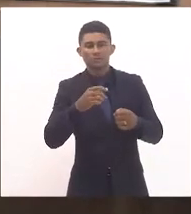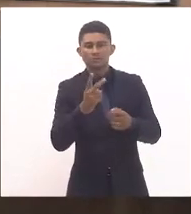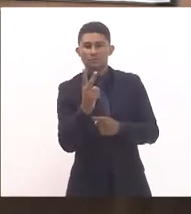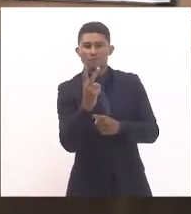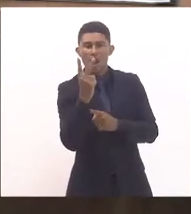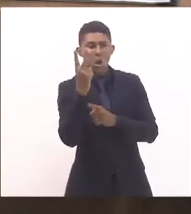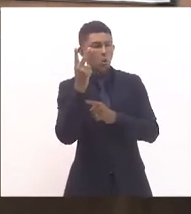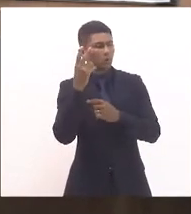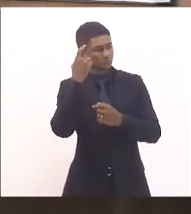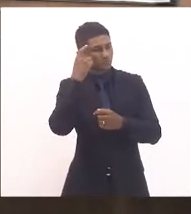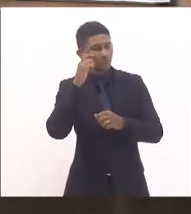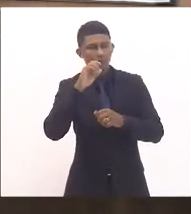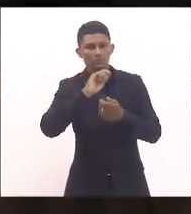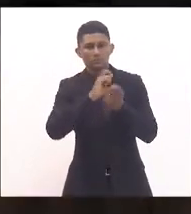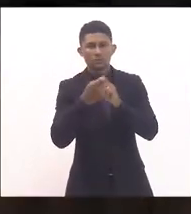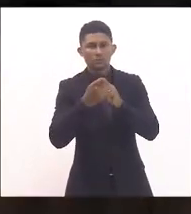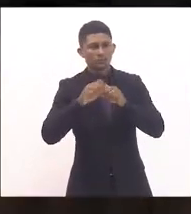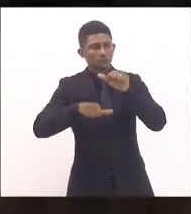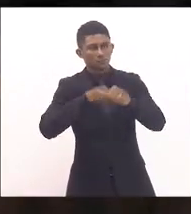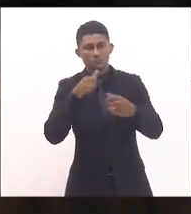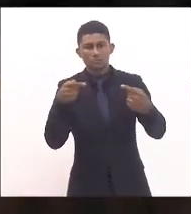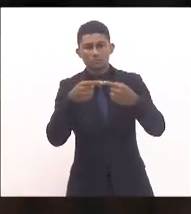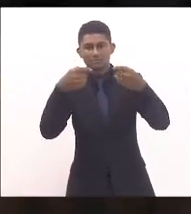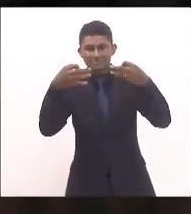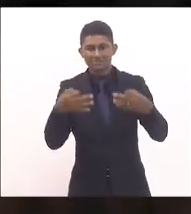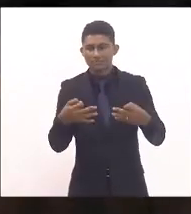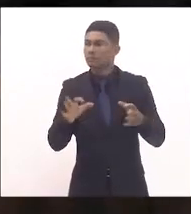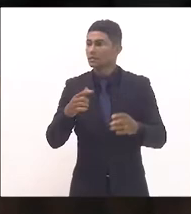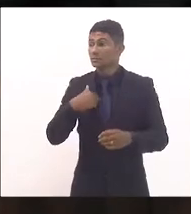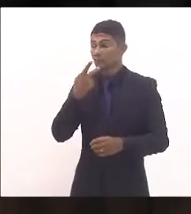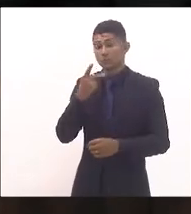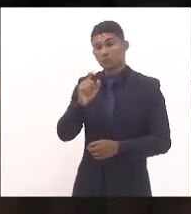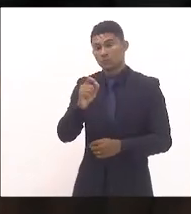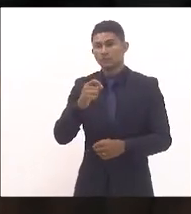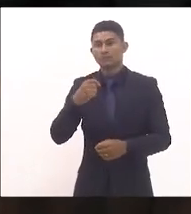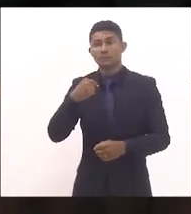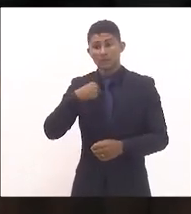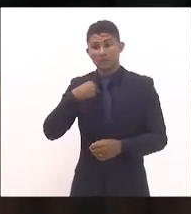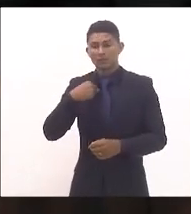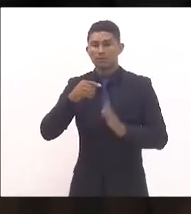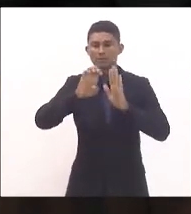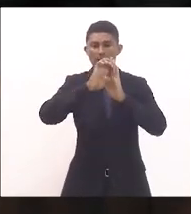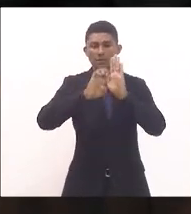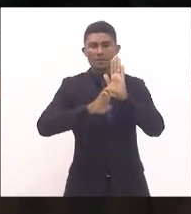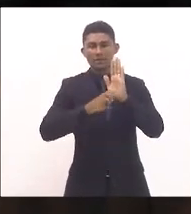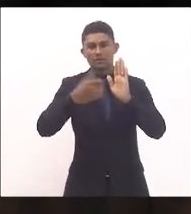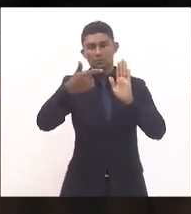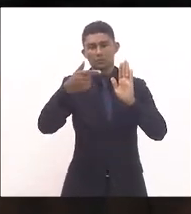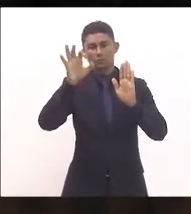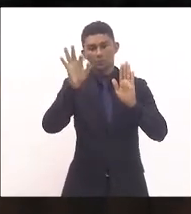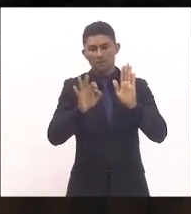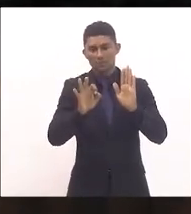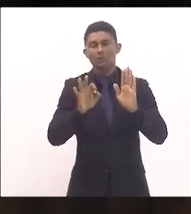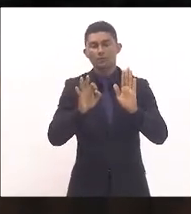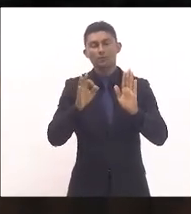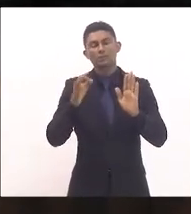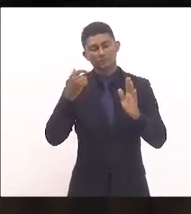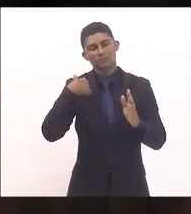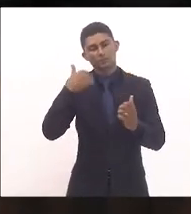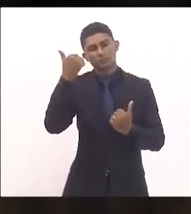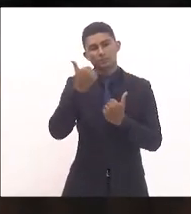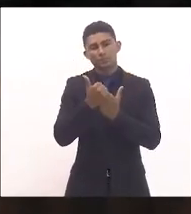só isso. Não, mas eu disse aqui que eu tô defendendo a minha emenda dos 2% do